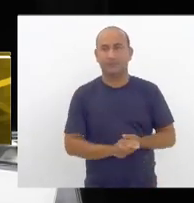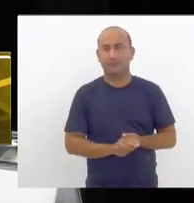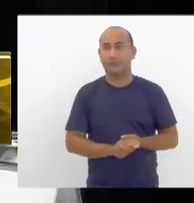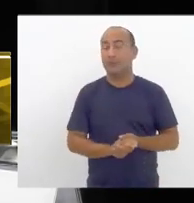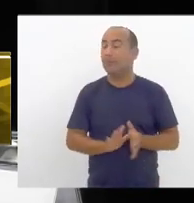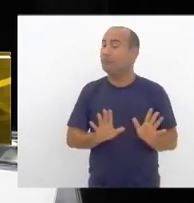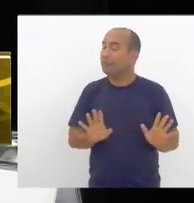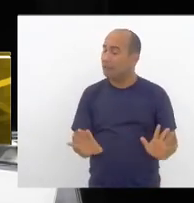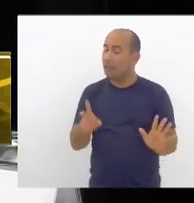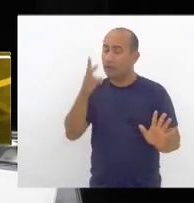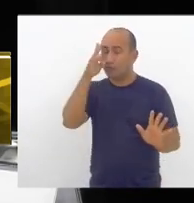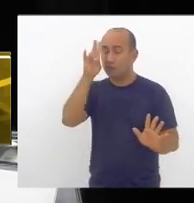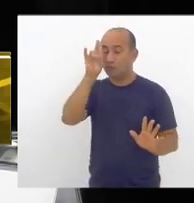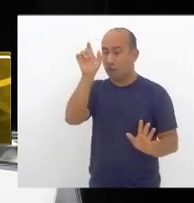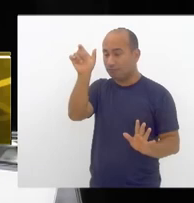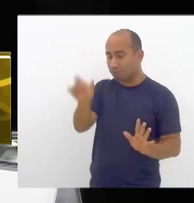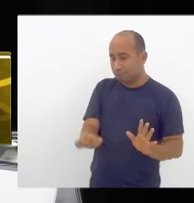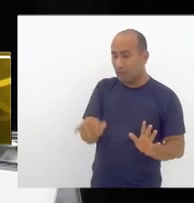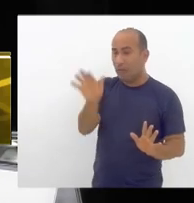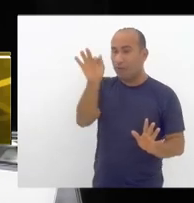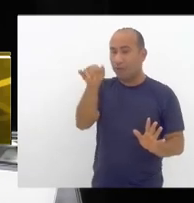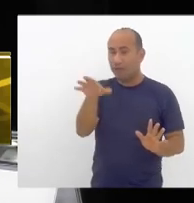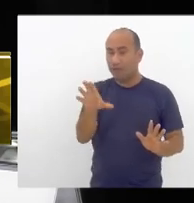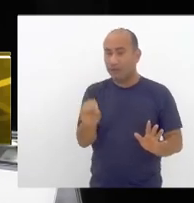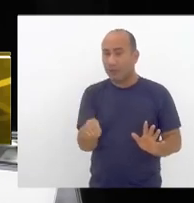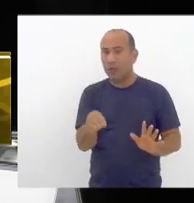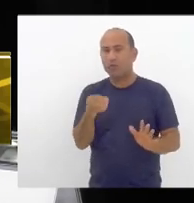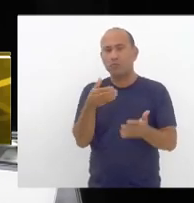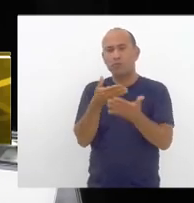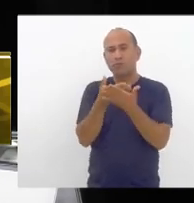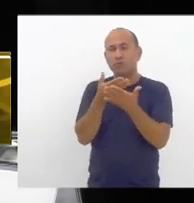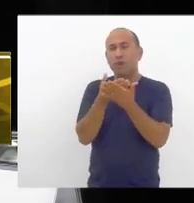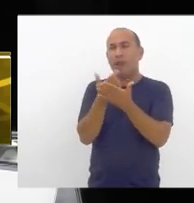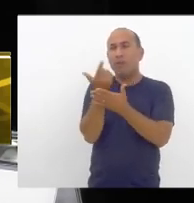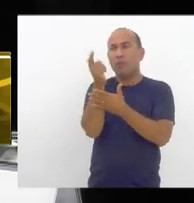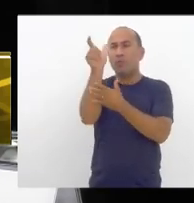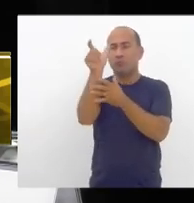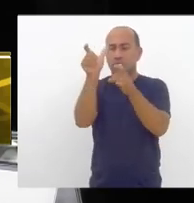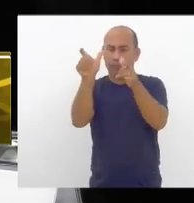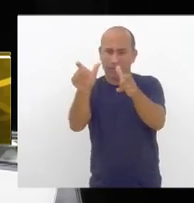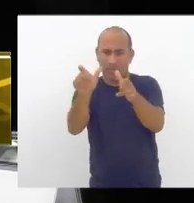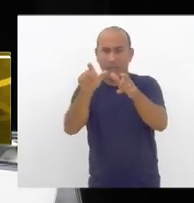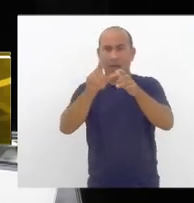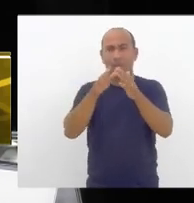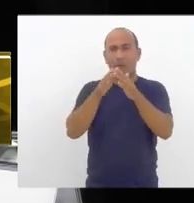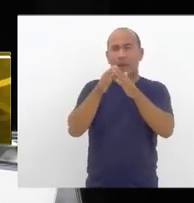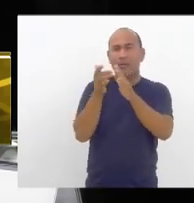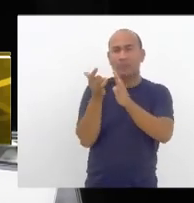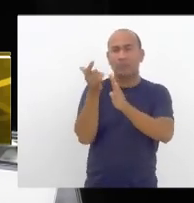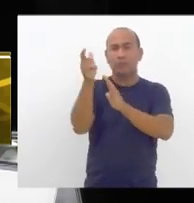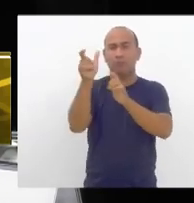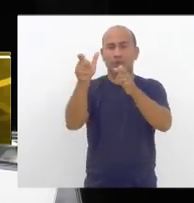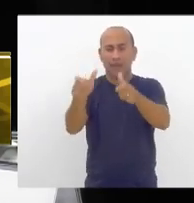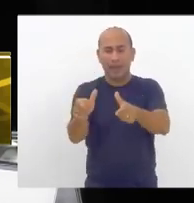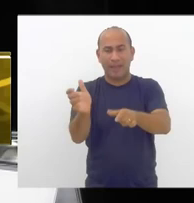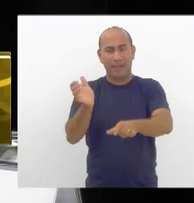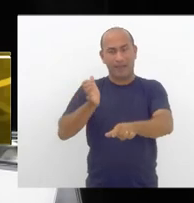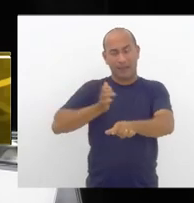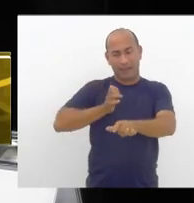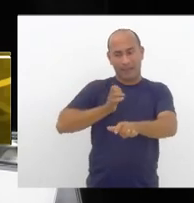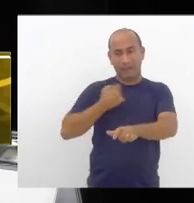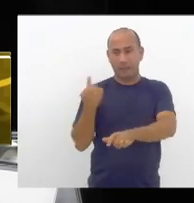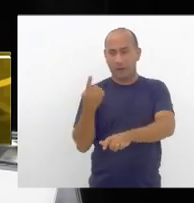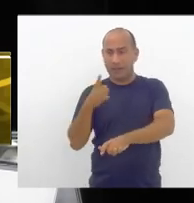ir a história do Fernando de ter estudado fora de ter morado fora ela é muito rica assim a gente tem muita felicidade